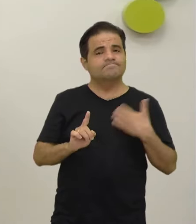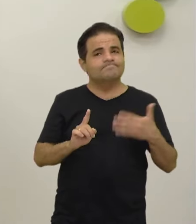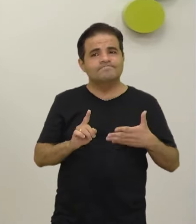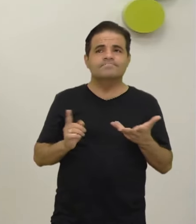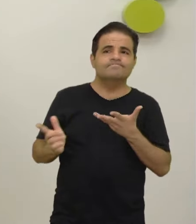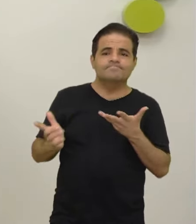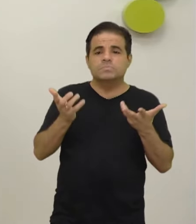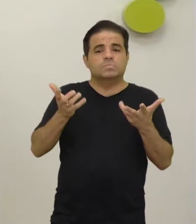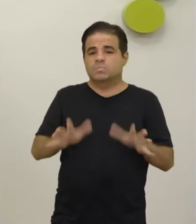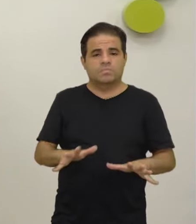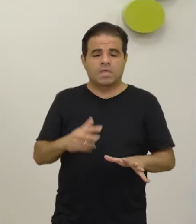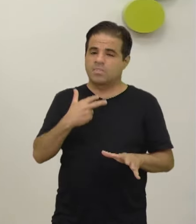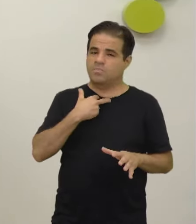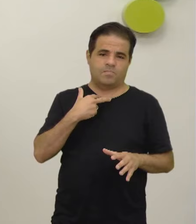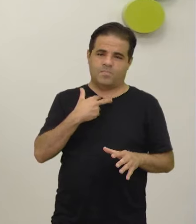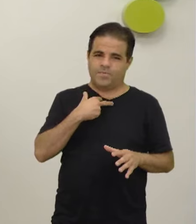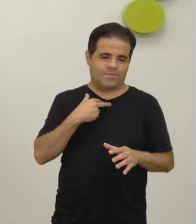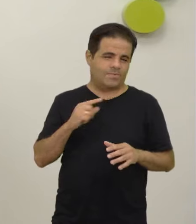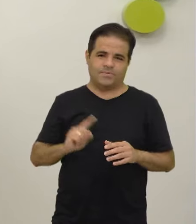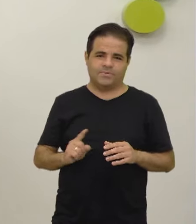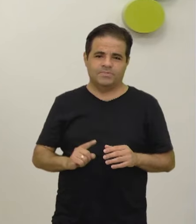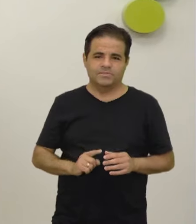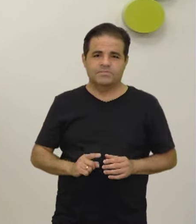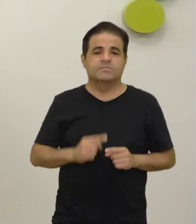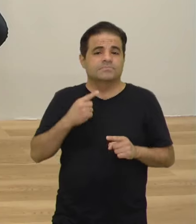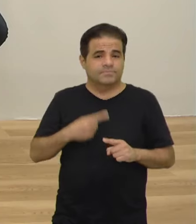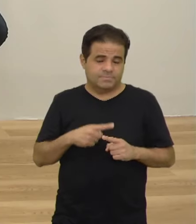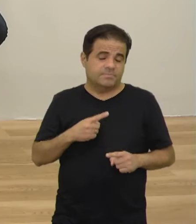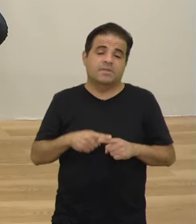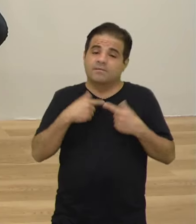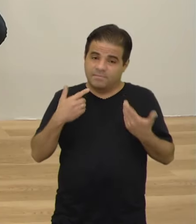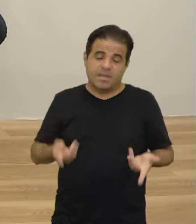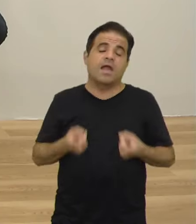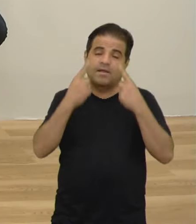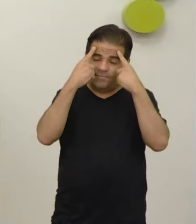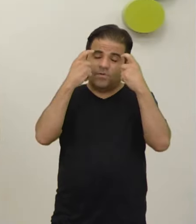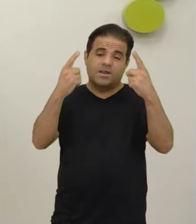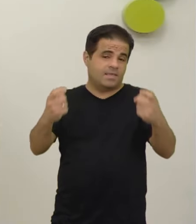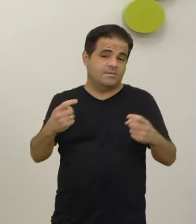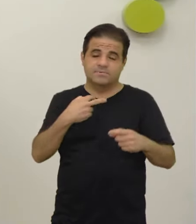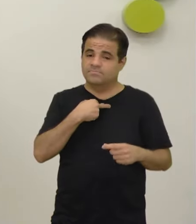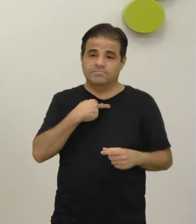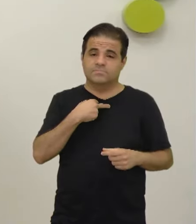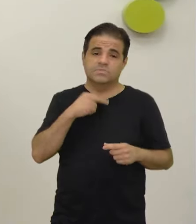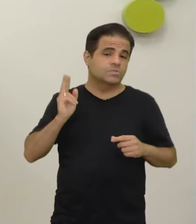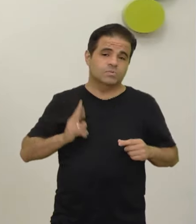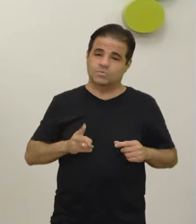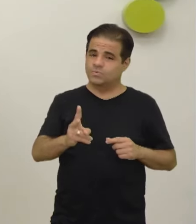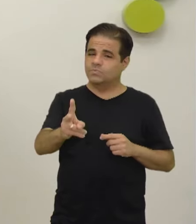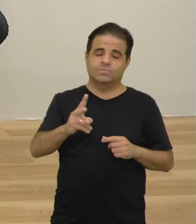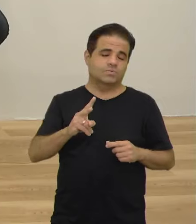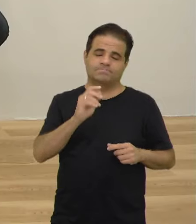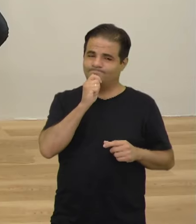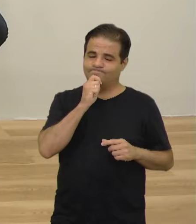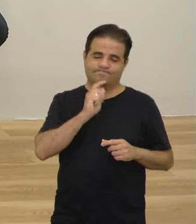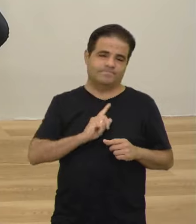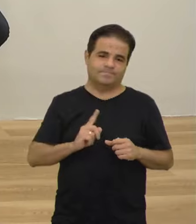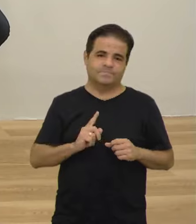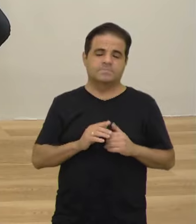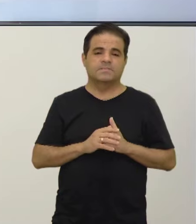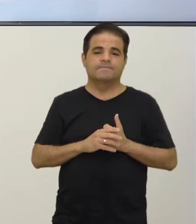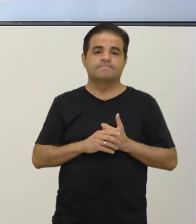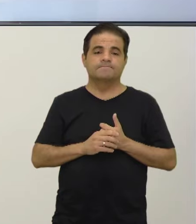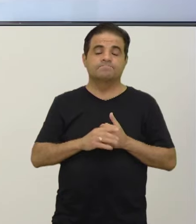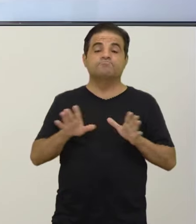não deveria e não pode fazer isso, né? Porque, afinal de contas, a violência ela não deve ser perpetuada, né? Exato, né? E